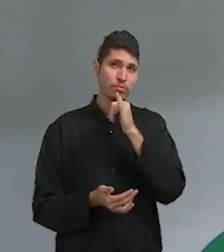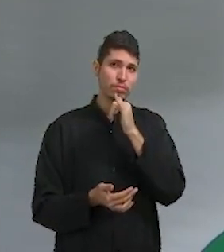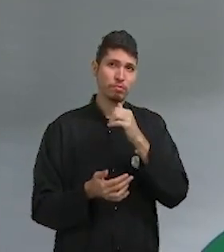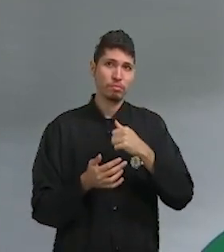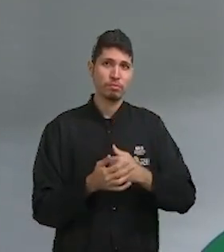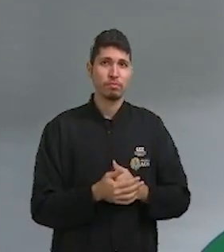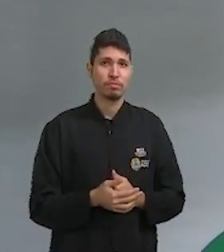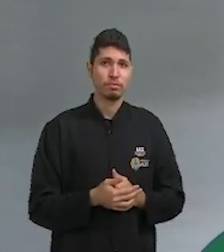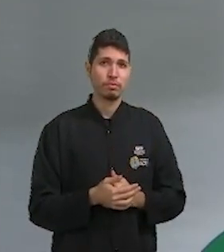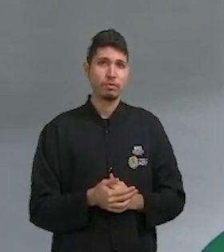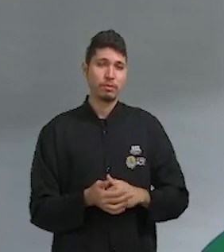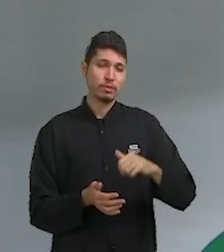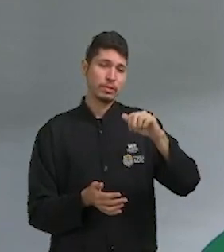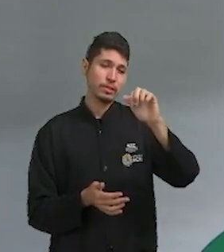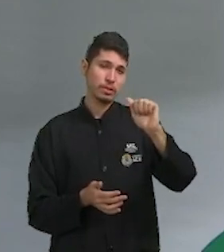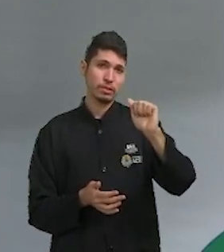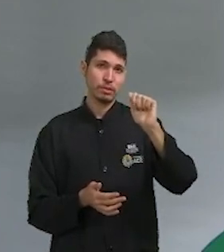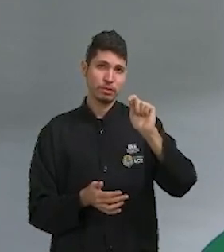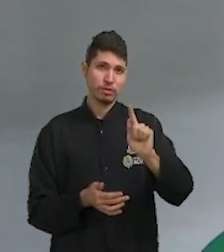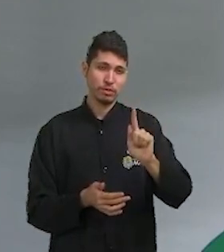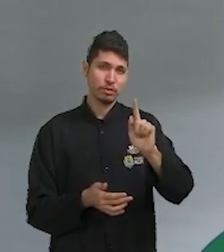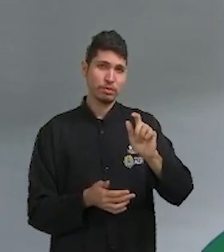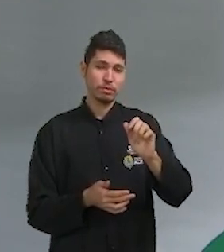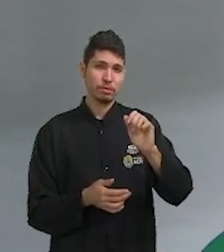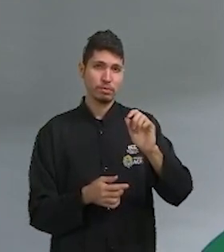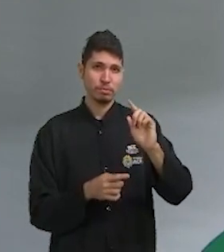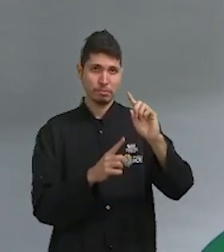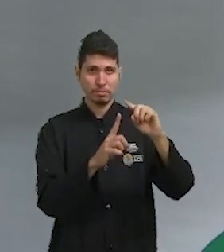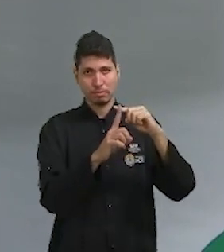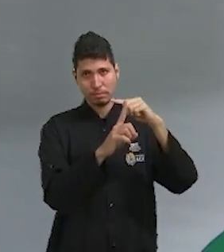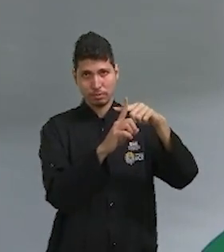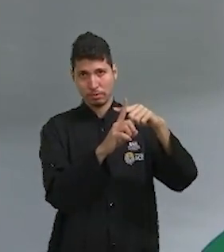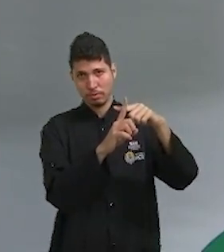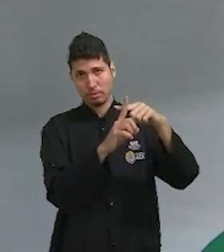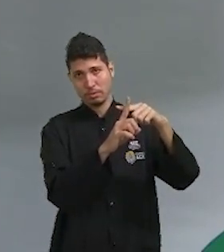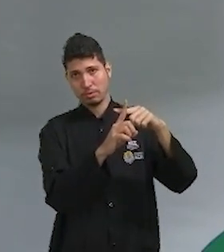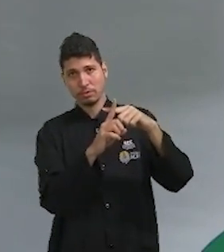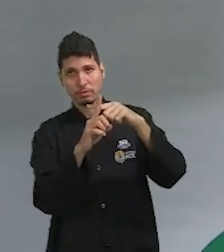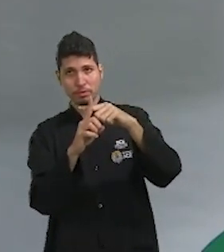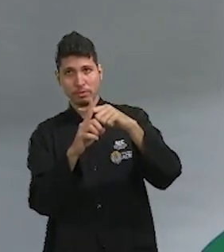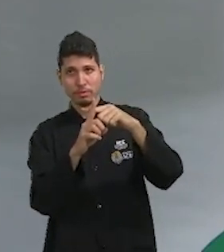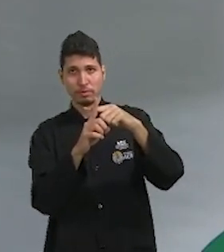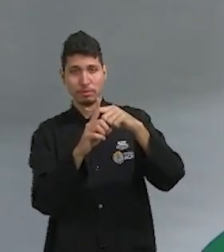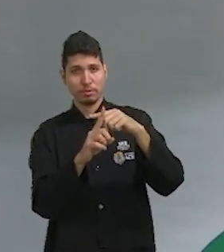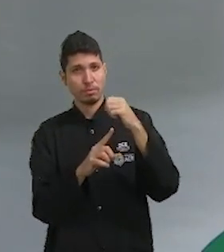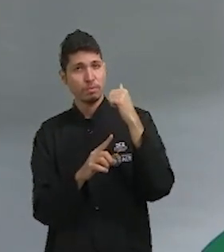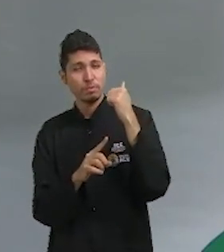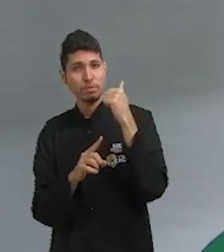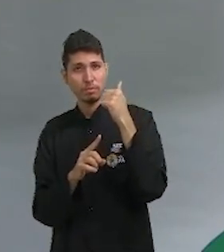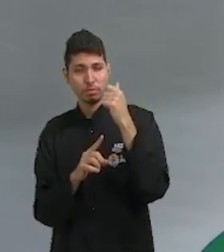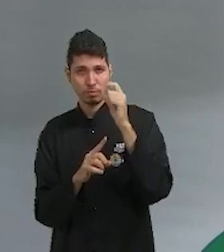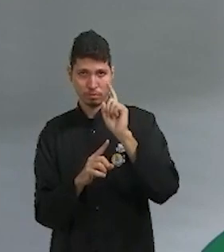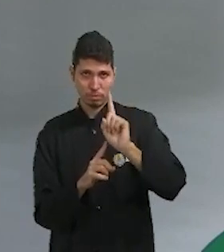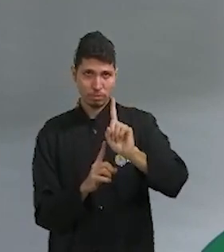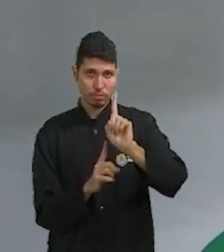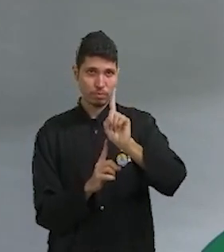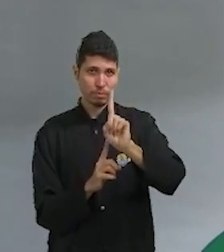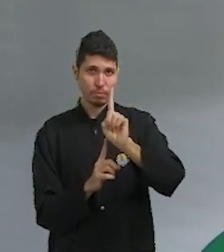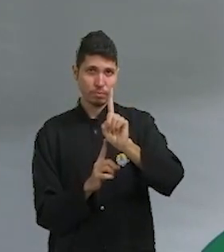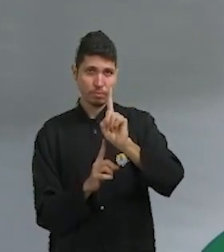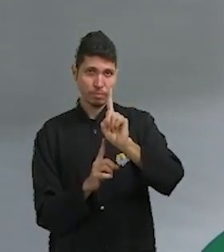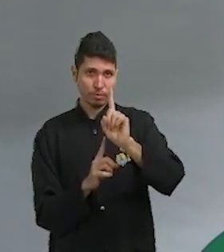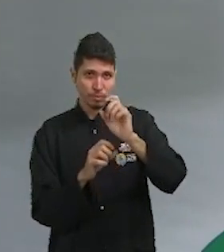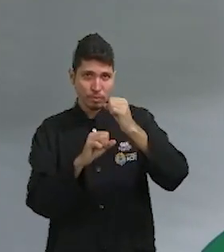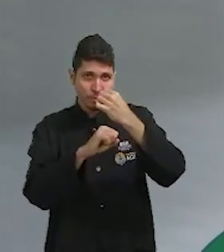Ag+, e do lado dele, do lado dos reagentes, eu tenho um elétron. Se esse elétron